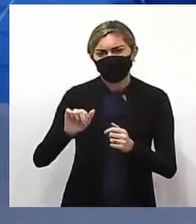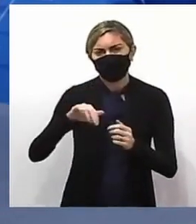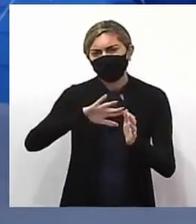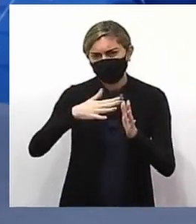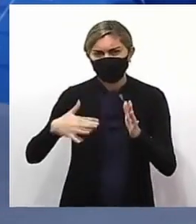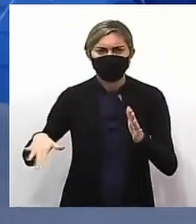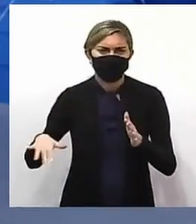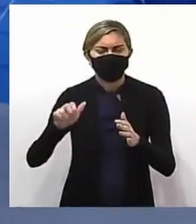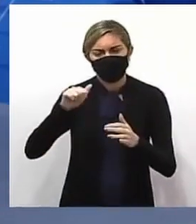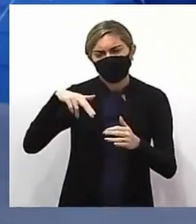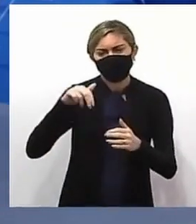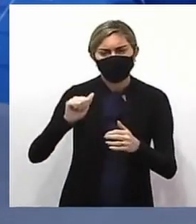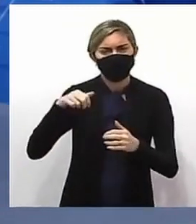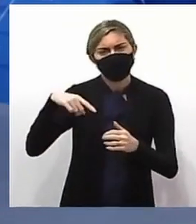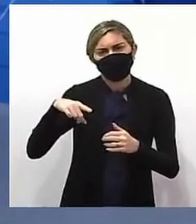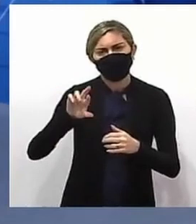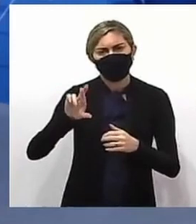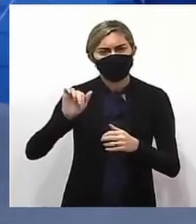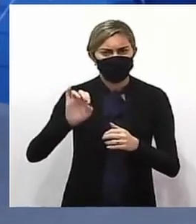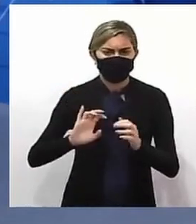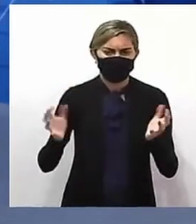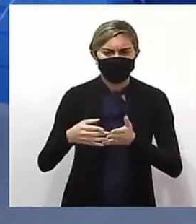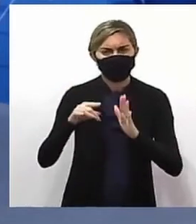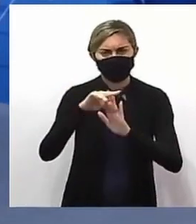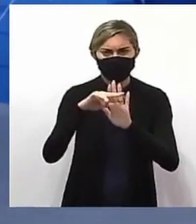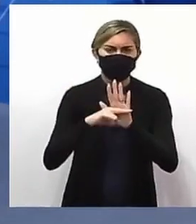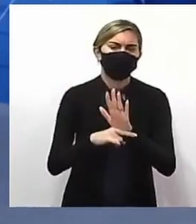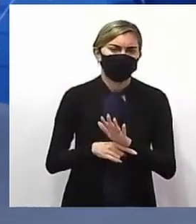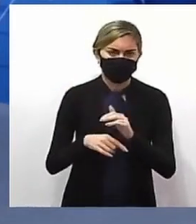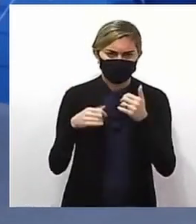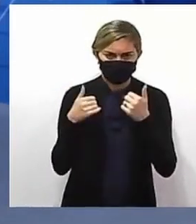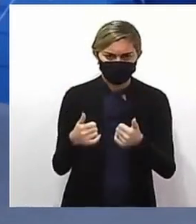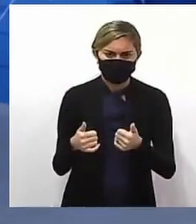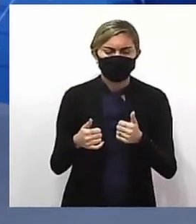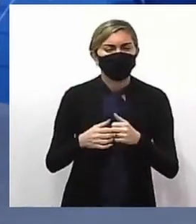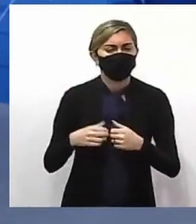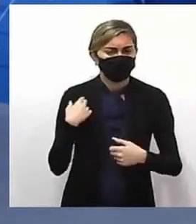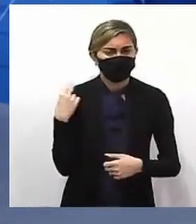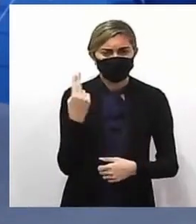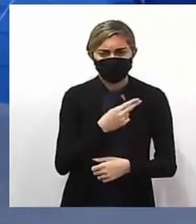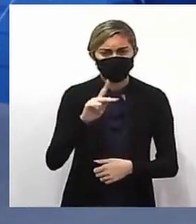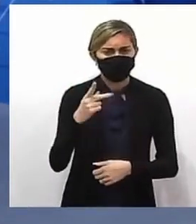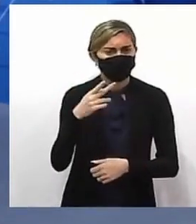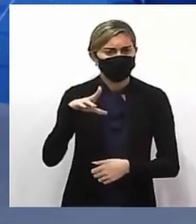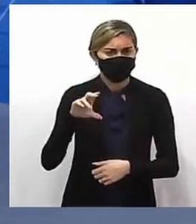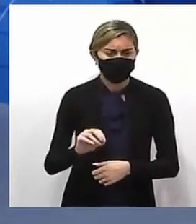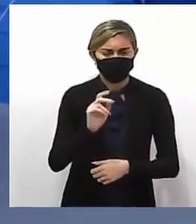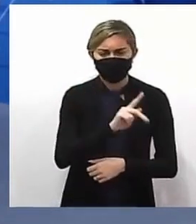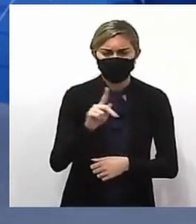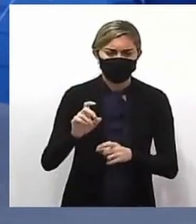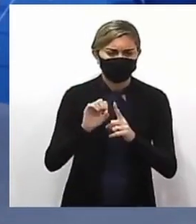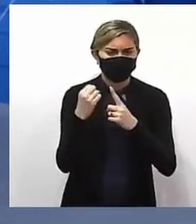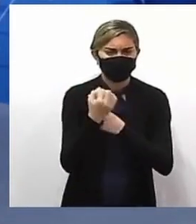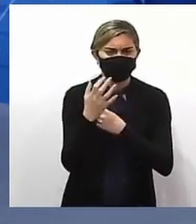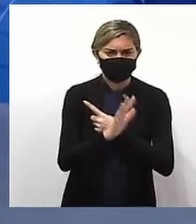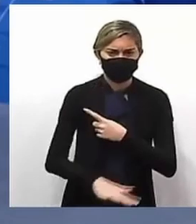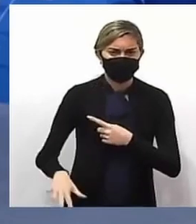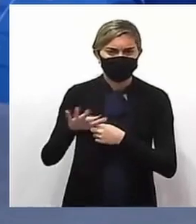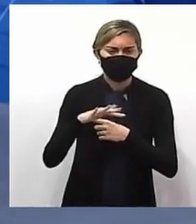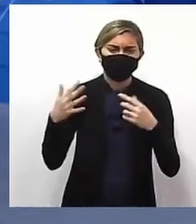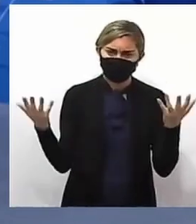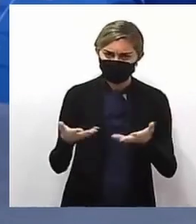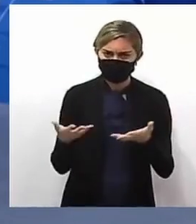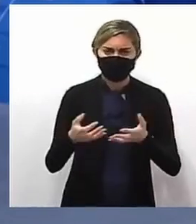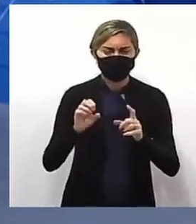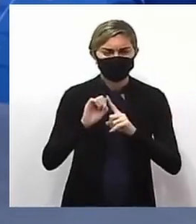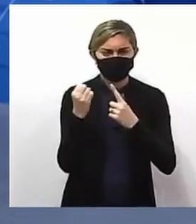Ana Andrade, que vai estar com a gente hoje no programa, tá certo? Meu nome é Hugo Regis, eu sou professor de Sociologia e esse